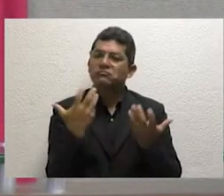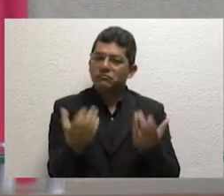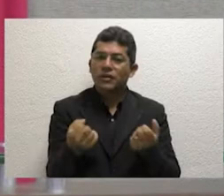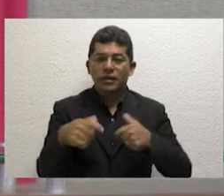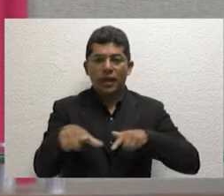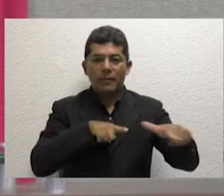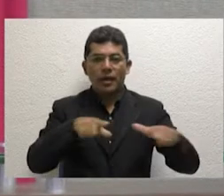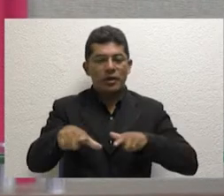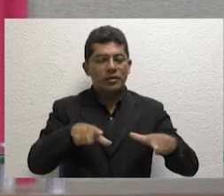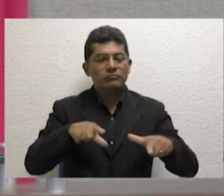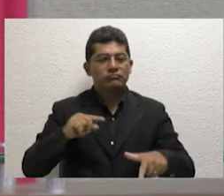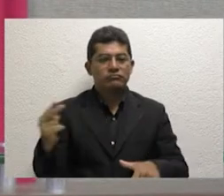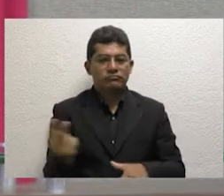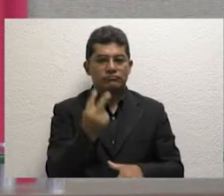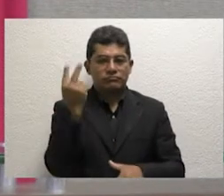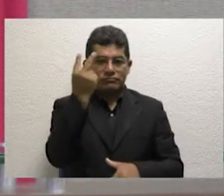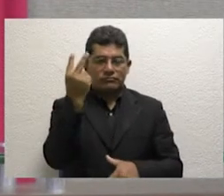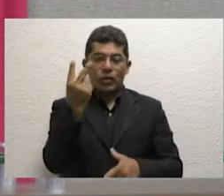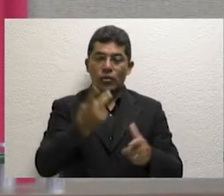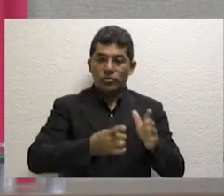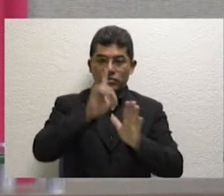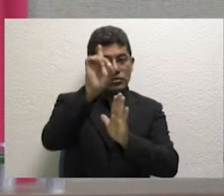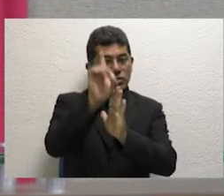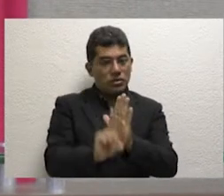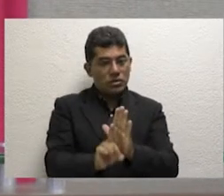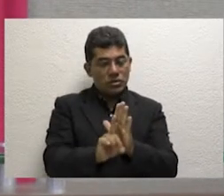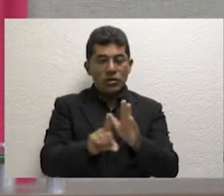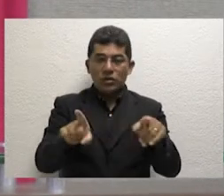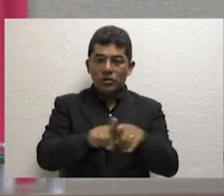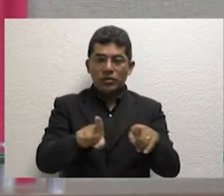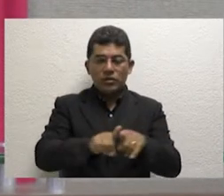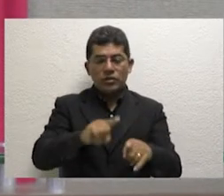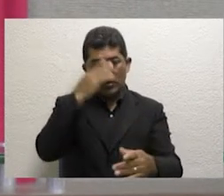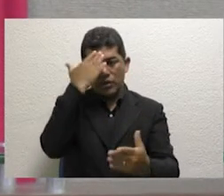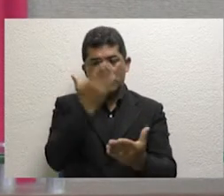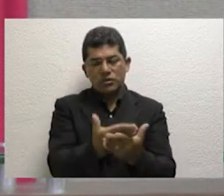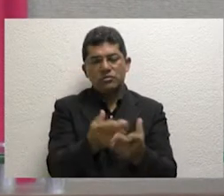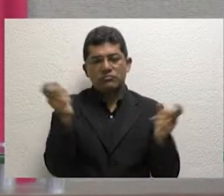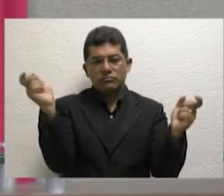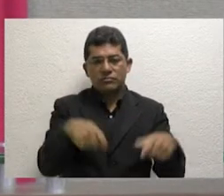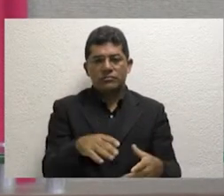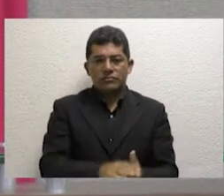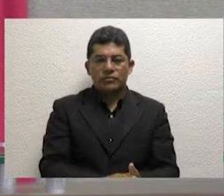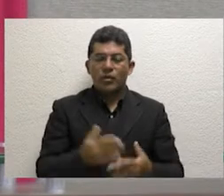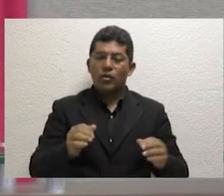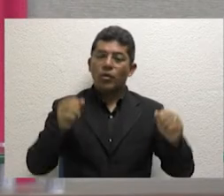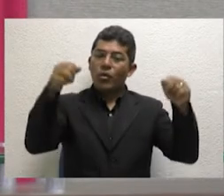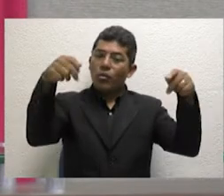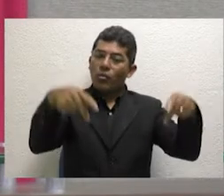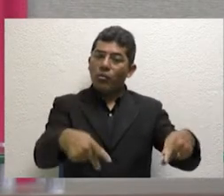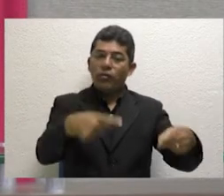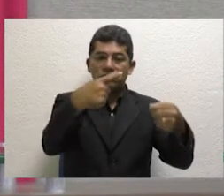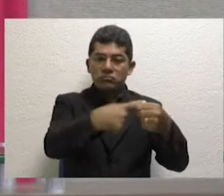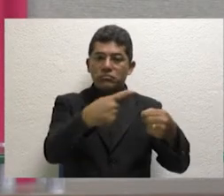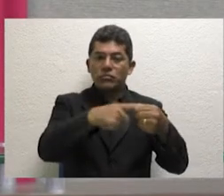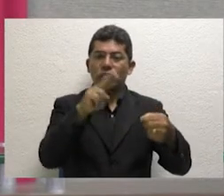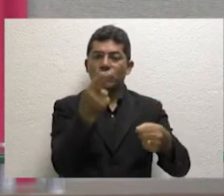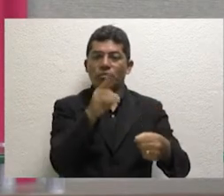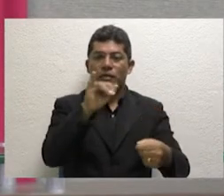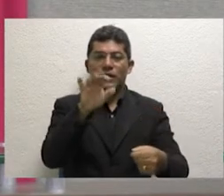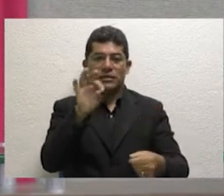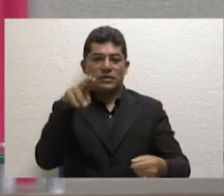valer o direito. E eu tenho uma certeza absoluta que o povo de Humaitá, o povo ali